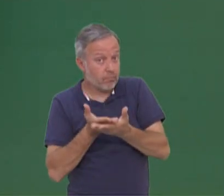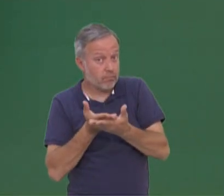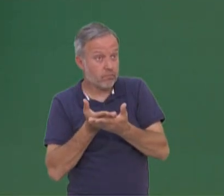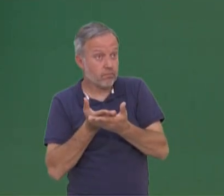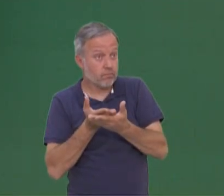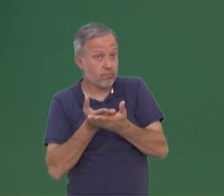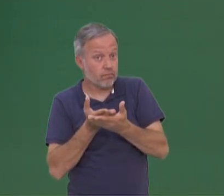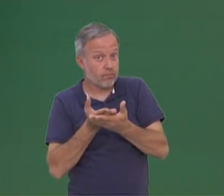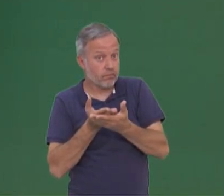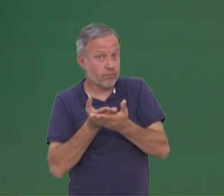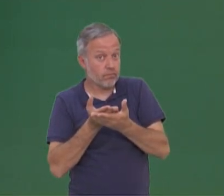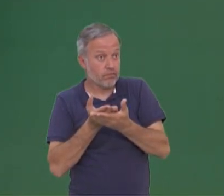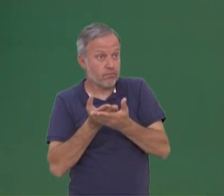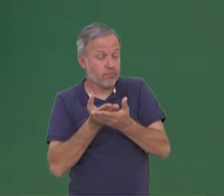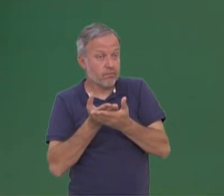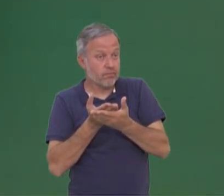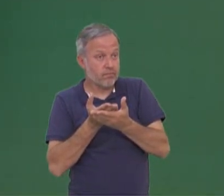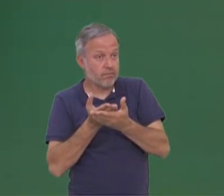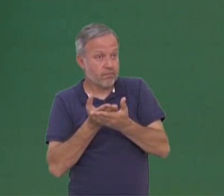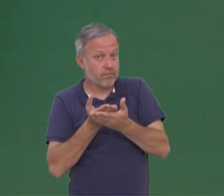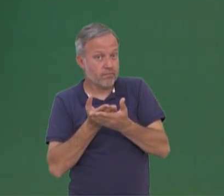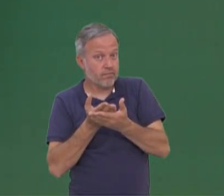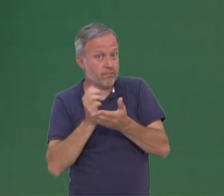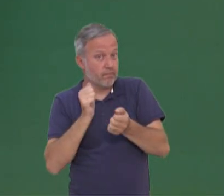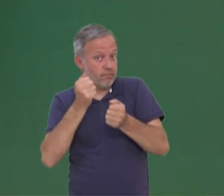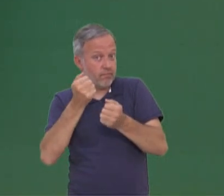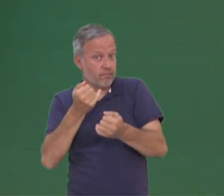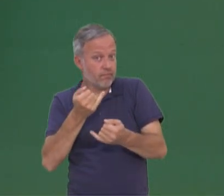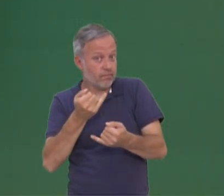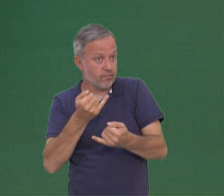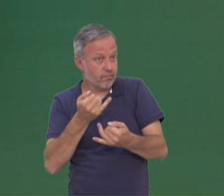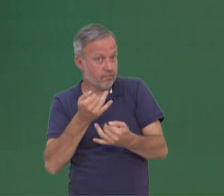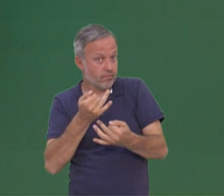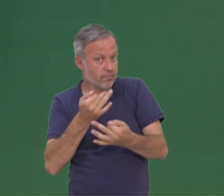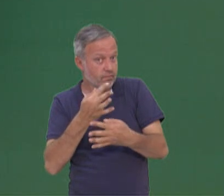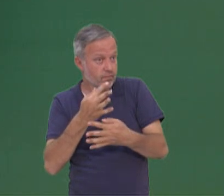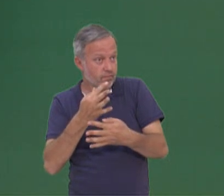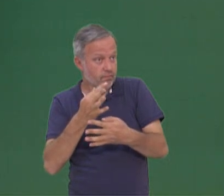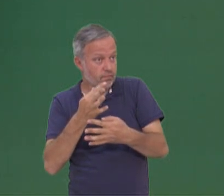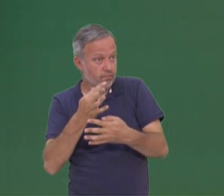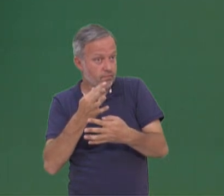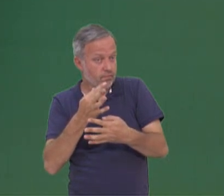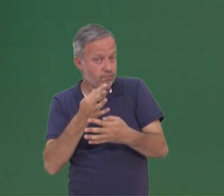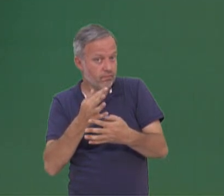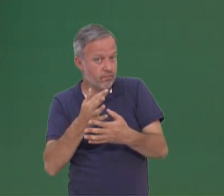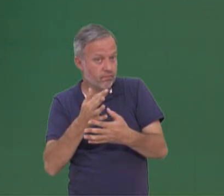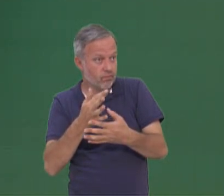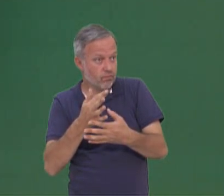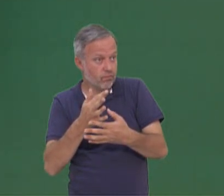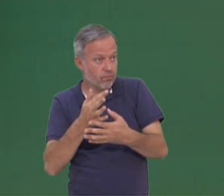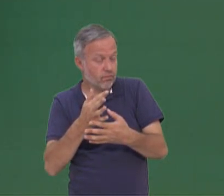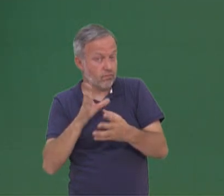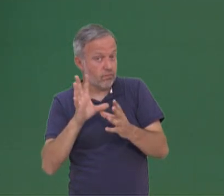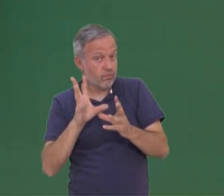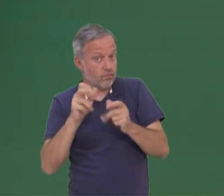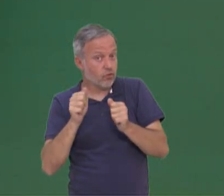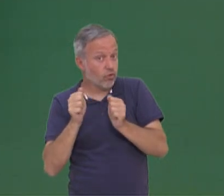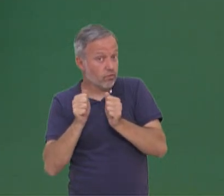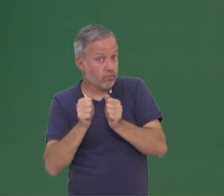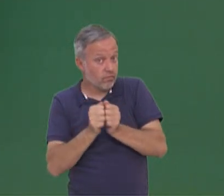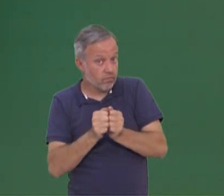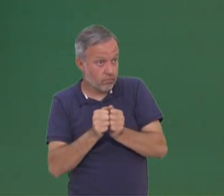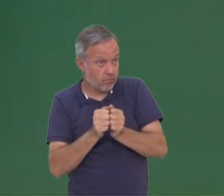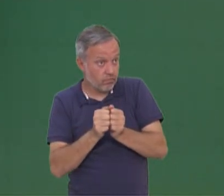lipídios. E eles geraram uma ideia que explica algo da biologia. Ciência é assim, gente, está tudo conectado, está